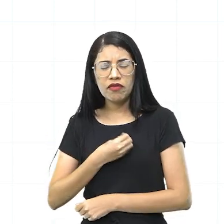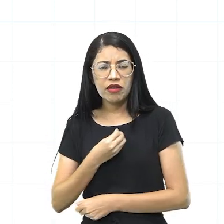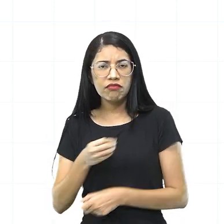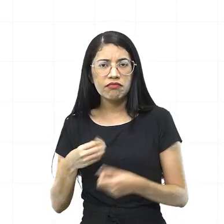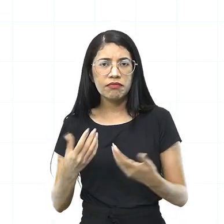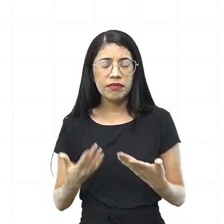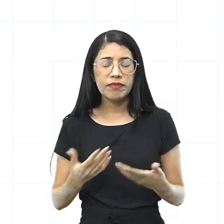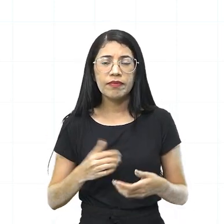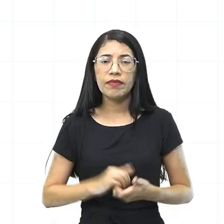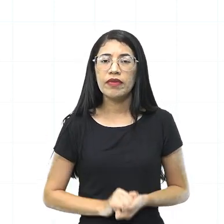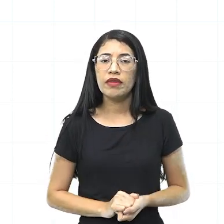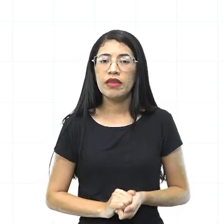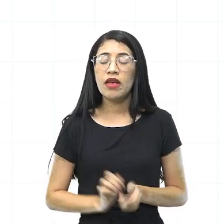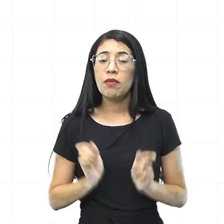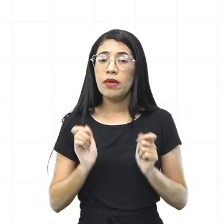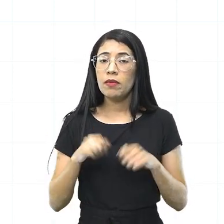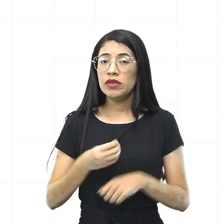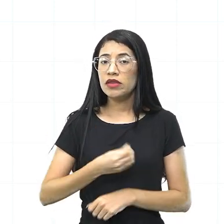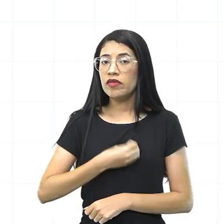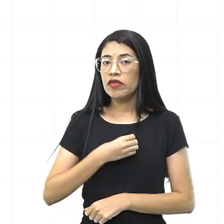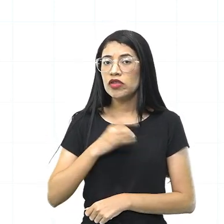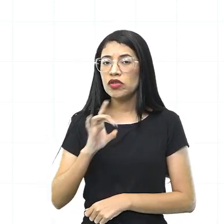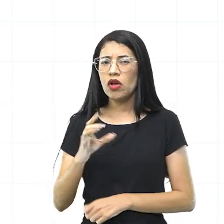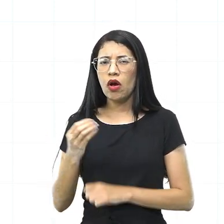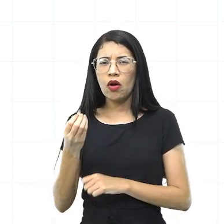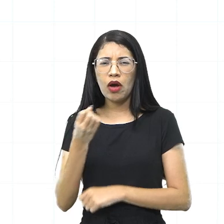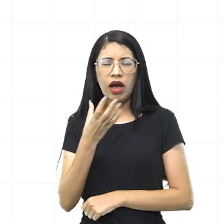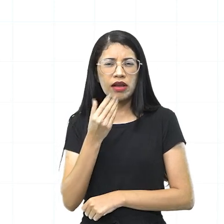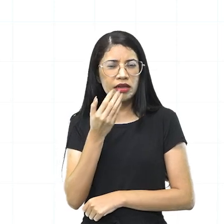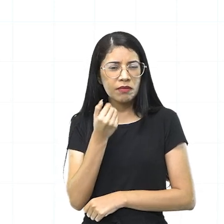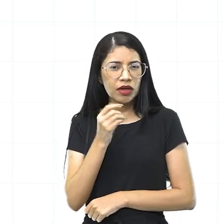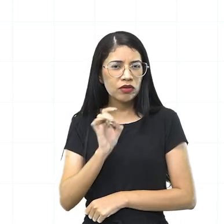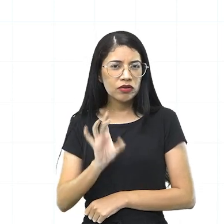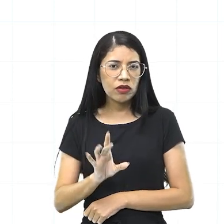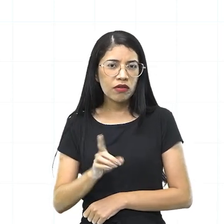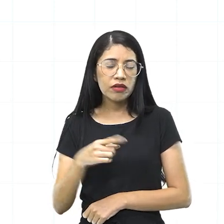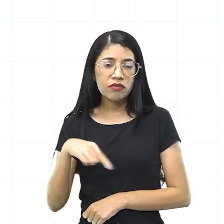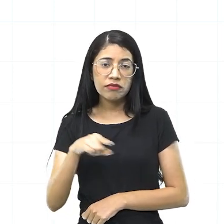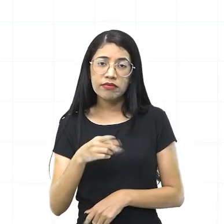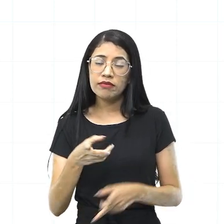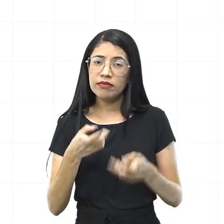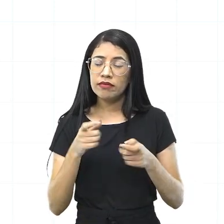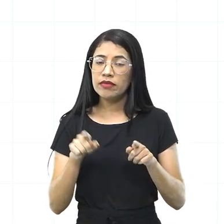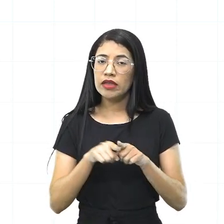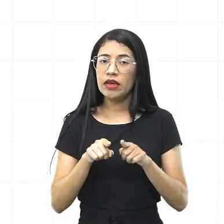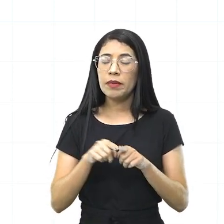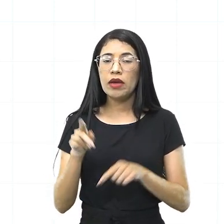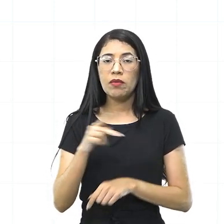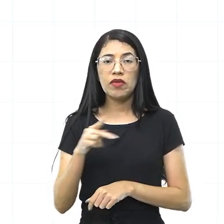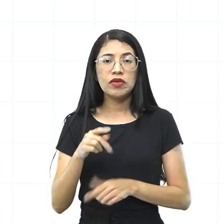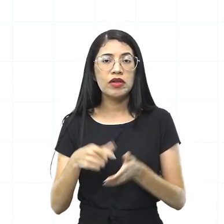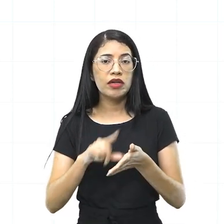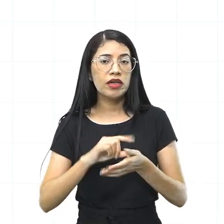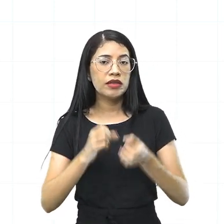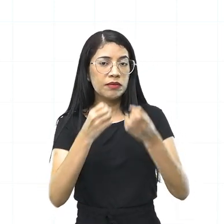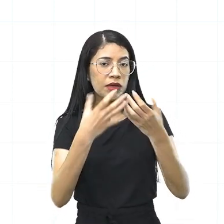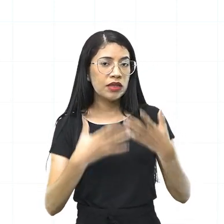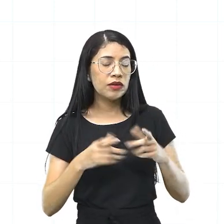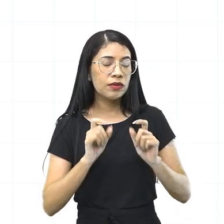sustento? Será que para a gente viver a gente precisa só de alimentação? Como vocês viram, né? A professora Shirley